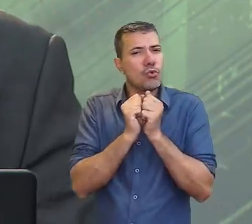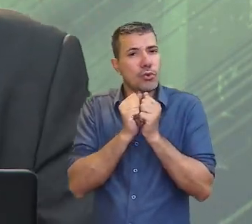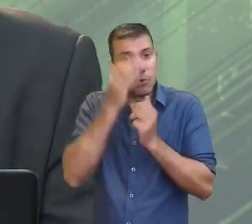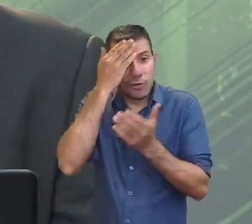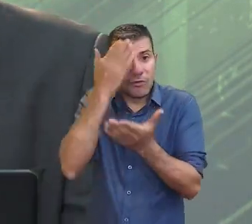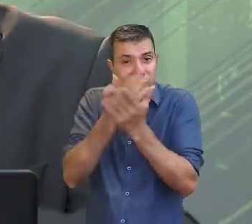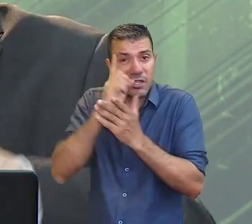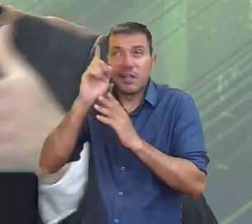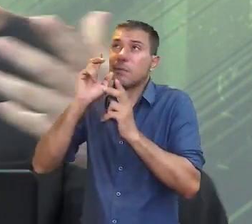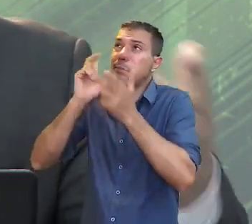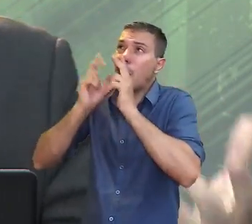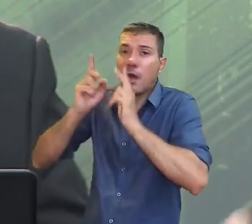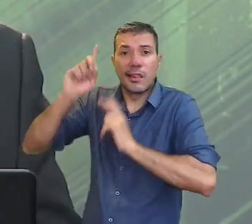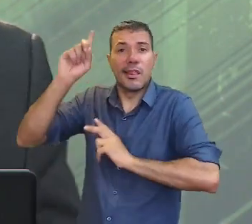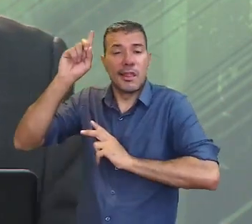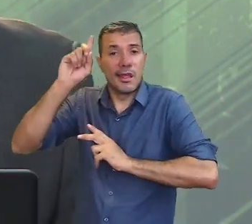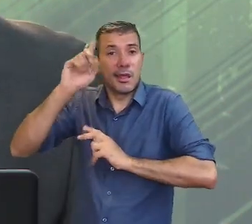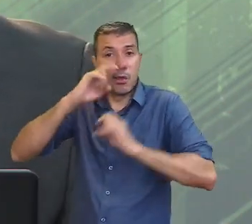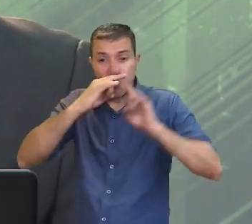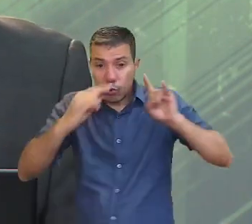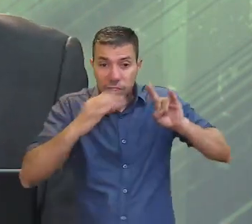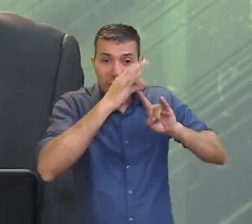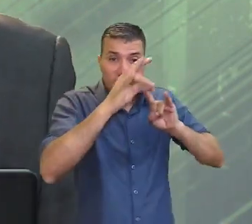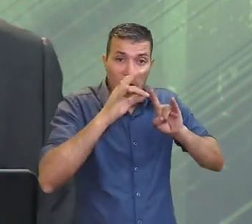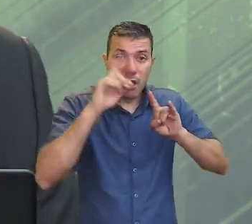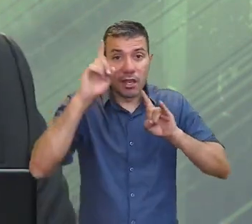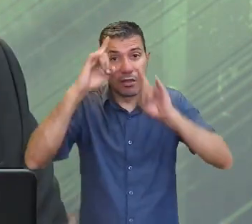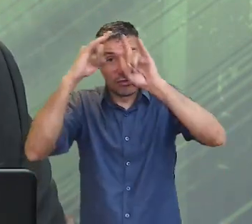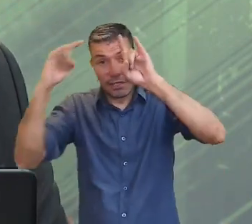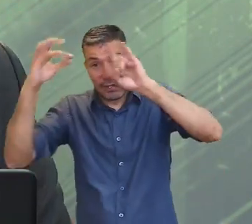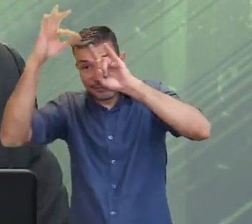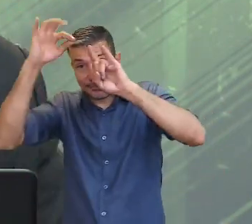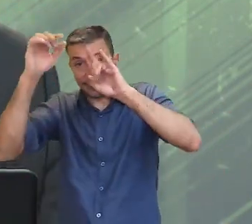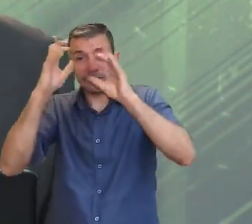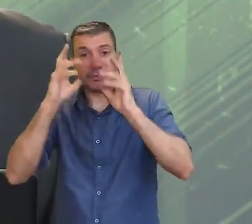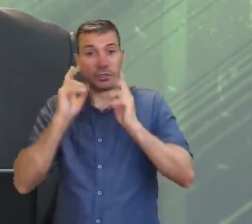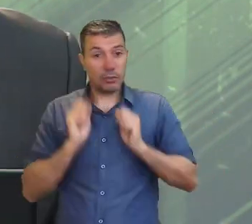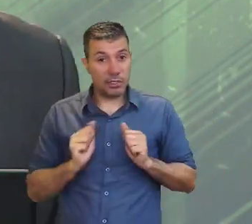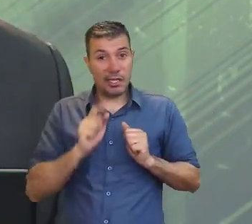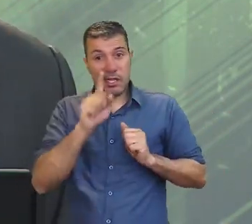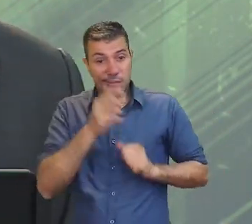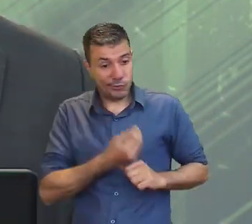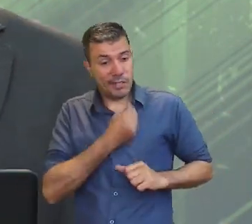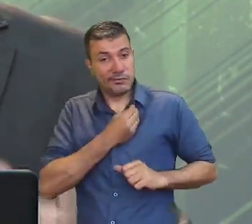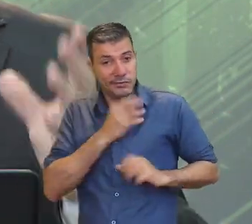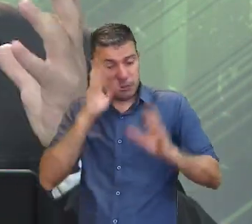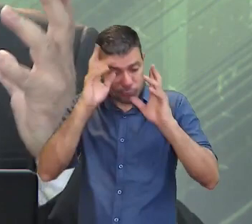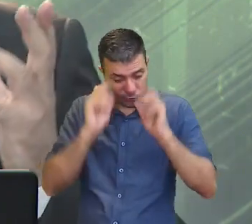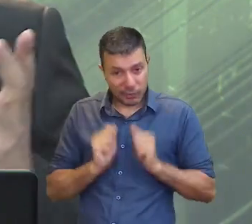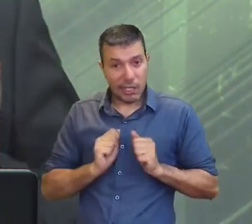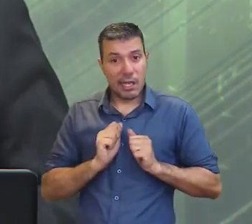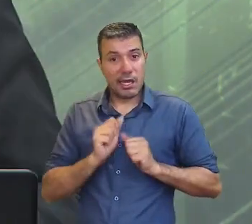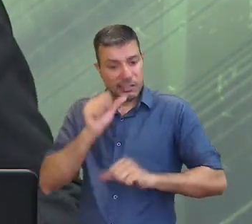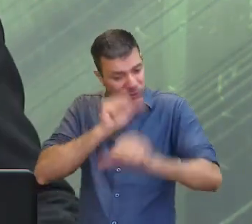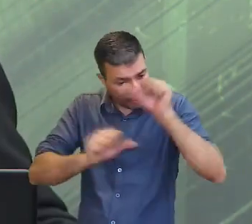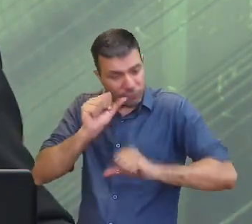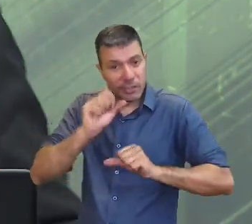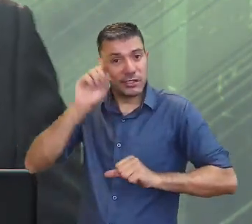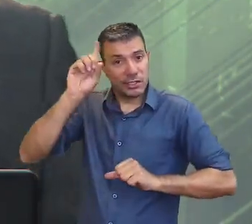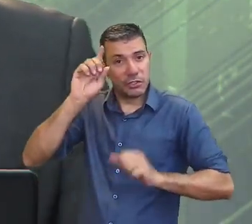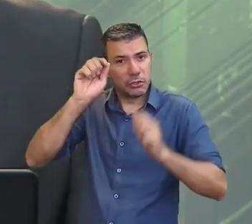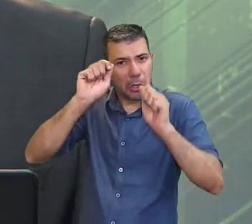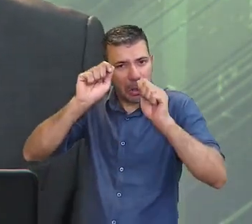confie nesse Deus, assim como o santuário será purificado, a sua vida pode ser purificada, restaurada. Deus, ele pode mudar o